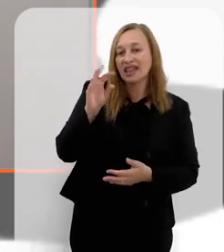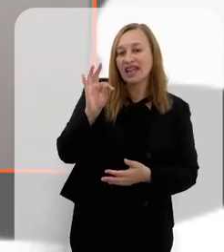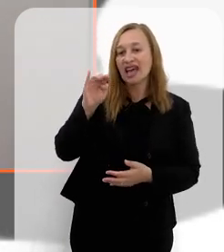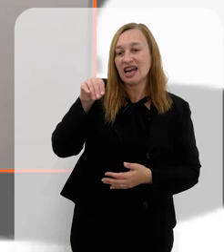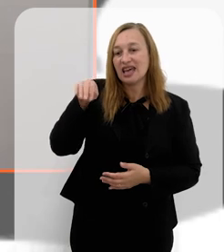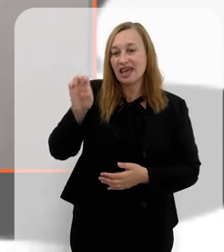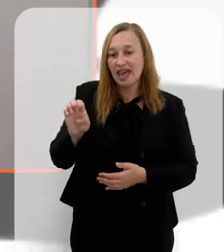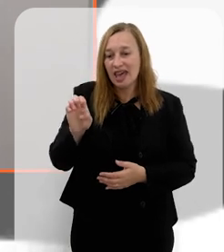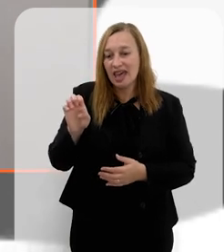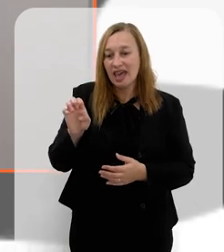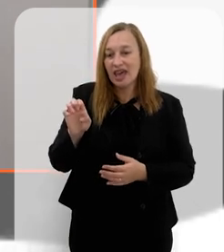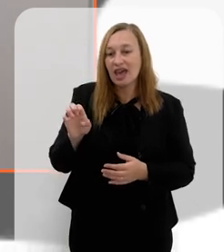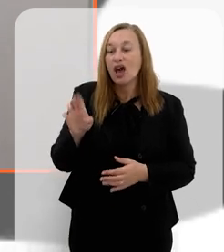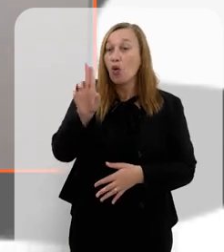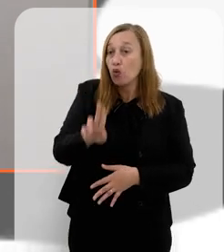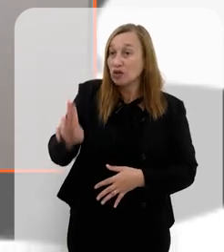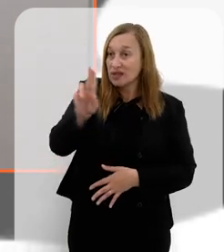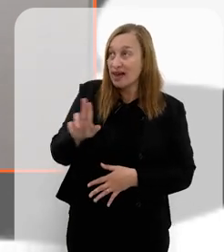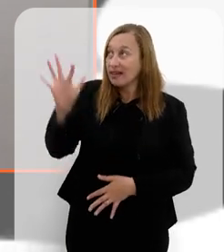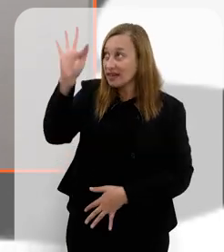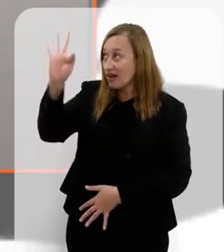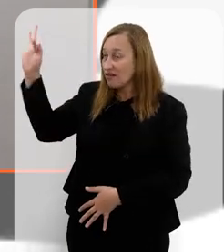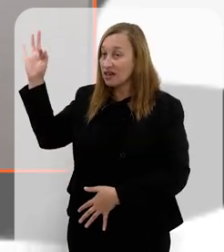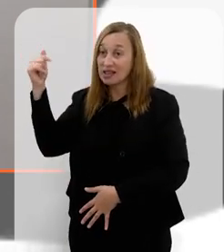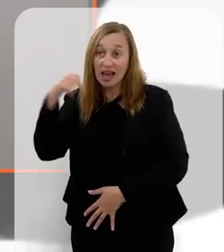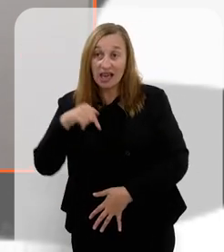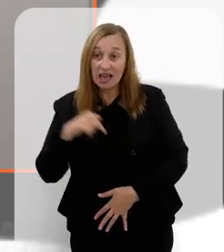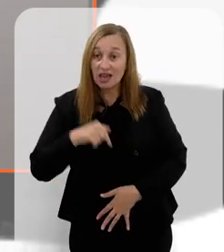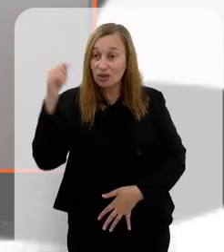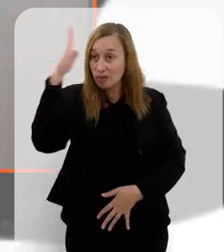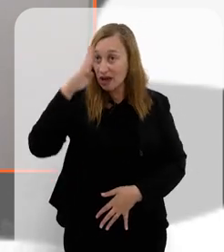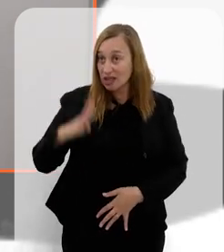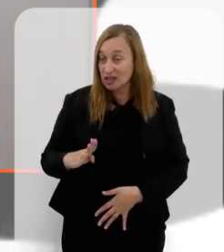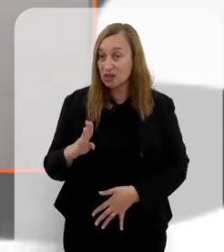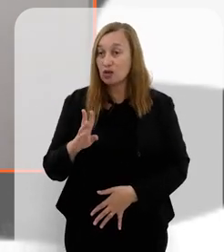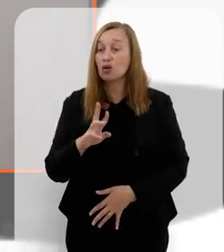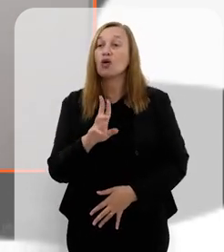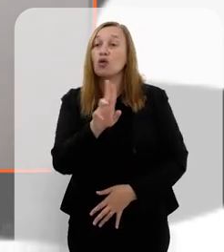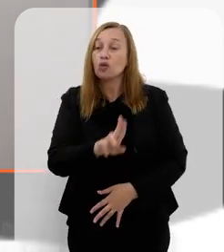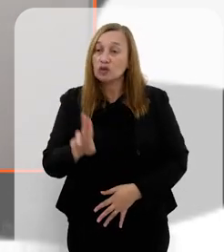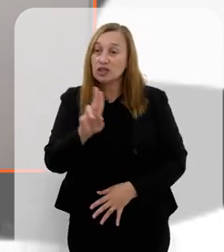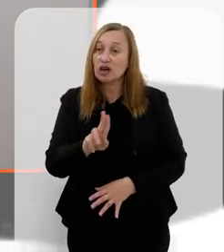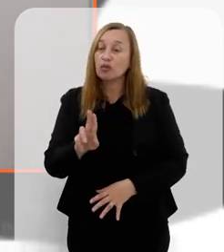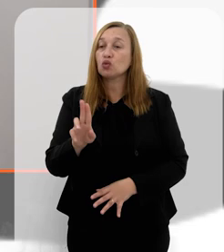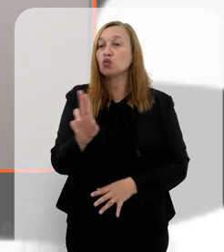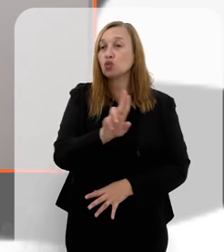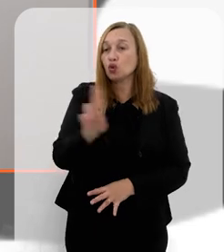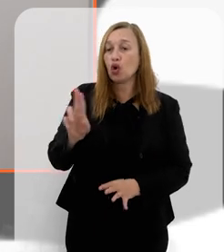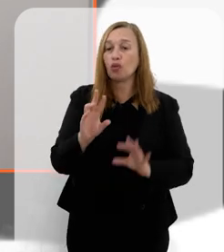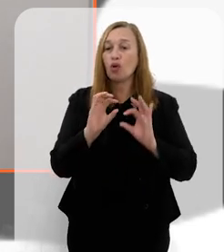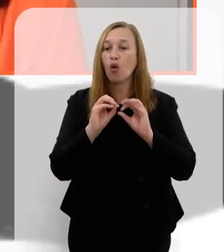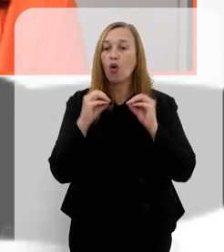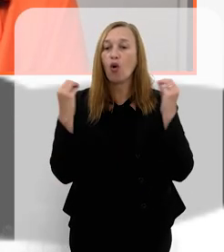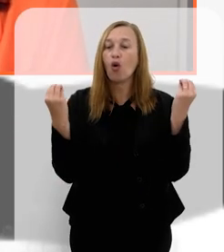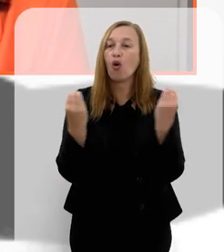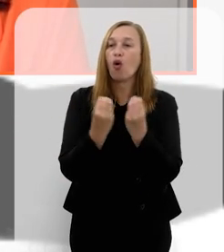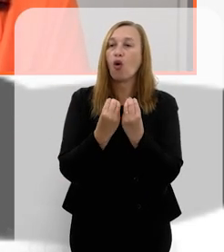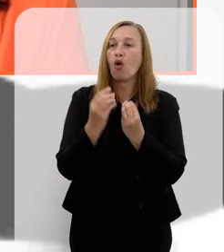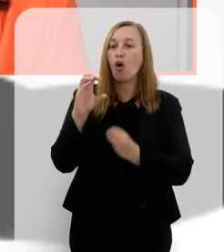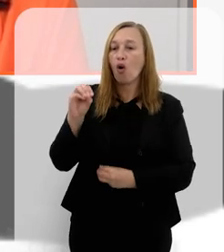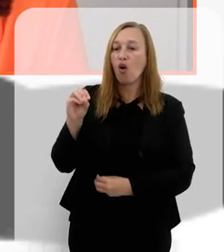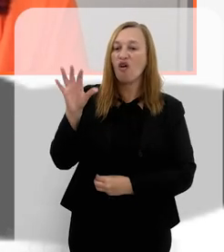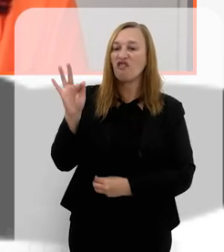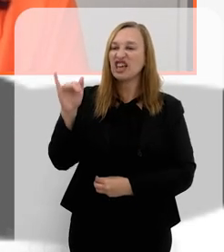é o nome que é usado lá na França, né? Sim. Aqui no Brasil, a gente chama mais de oficina, né? Ah, mas ficou